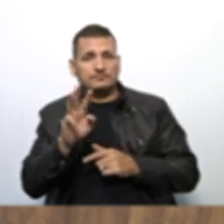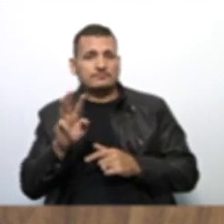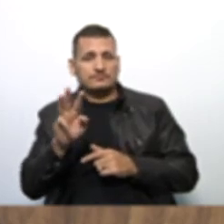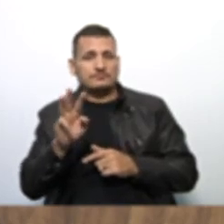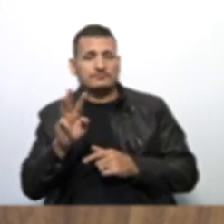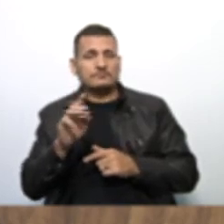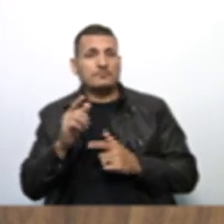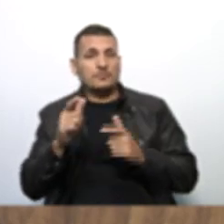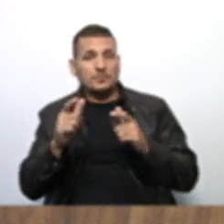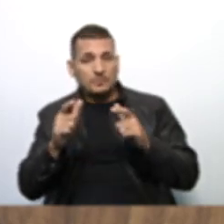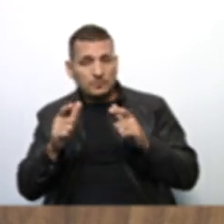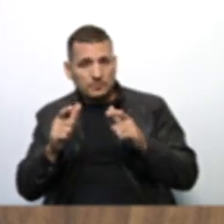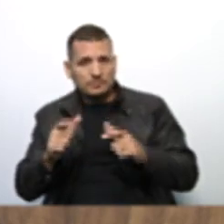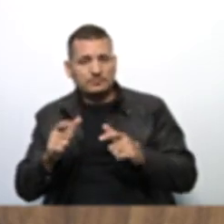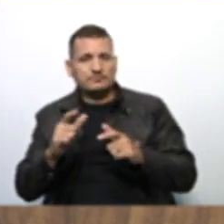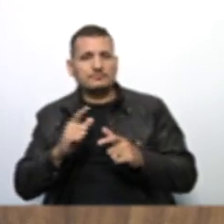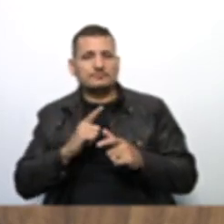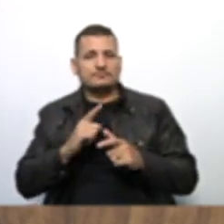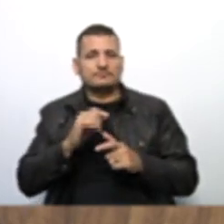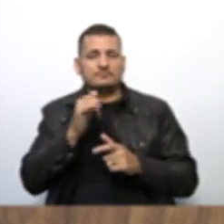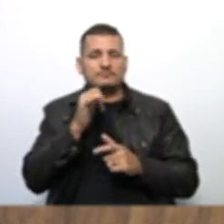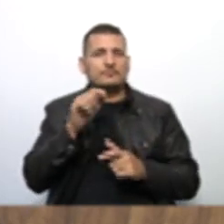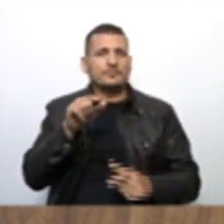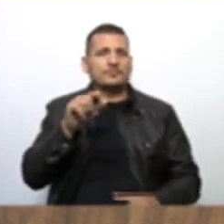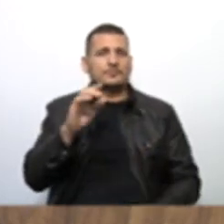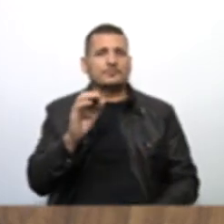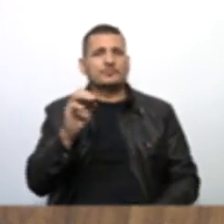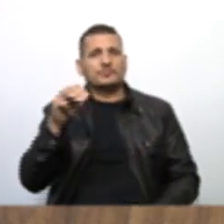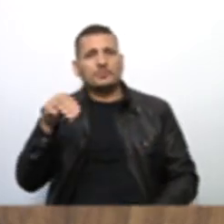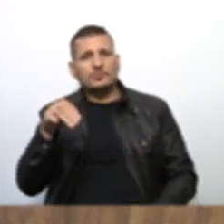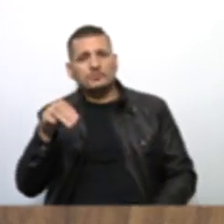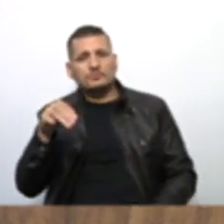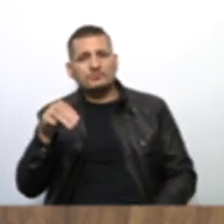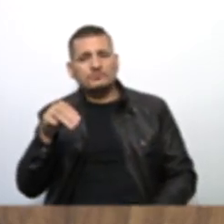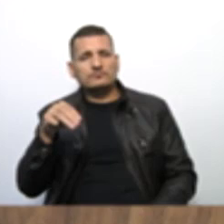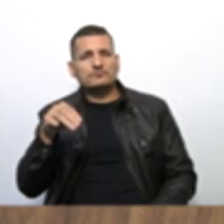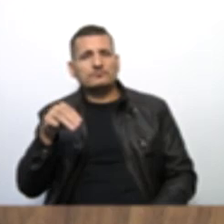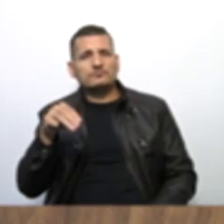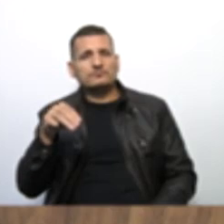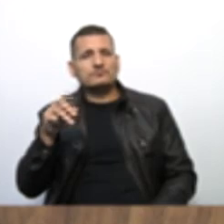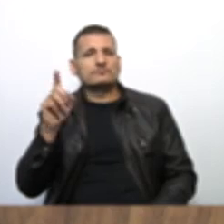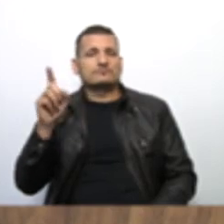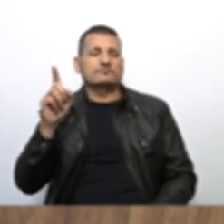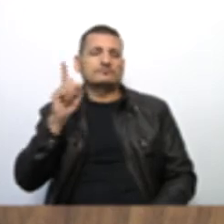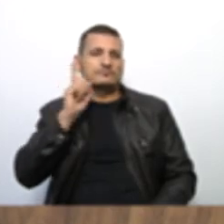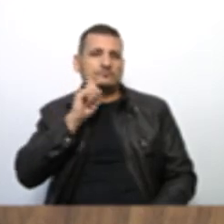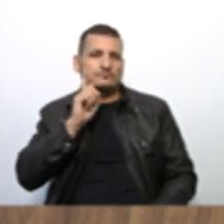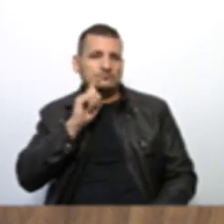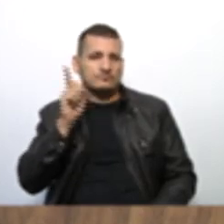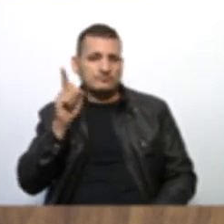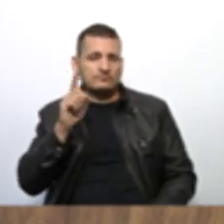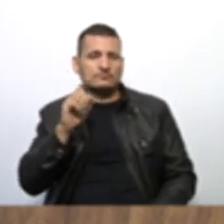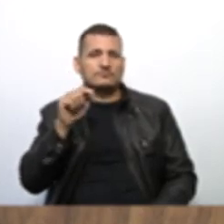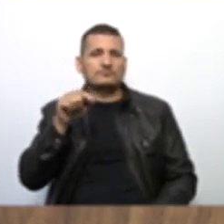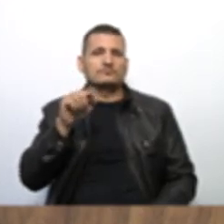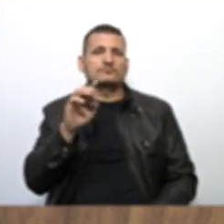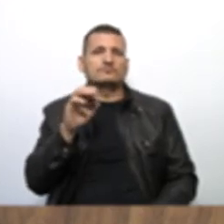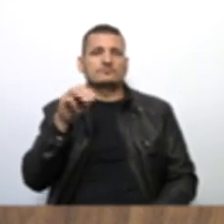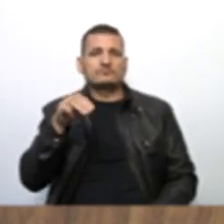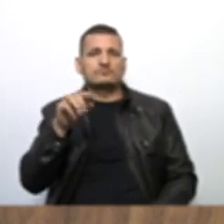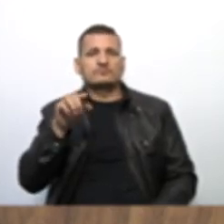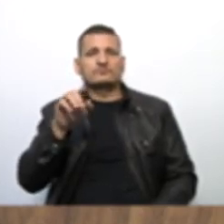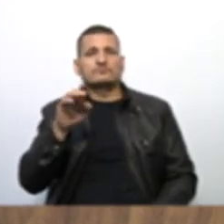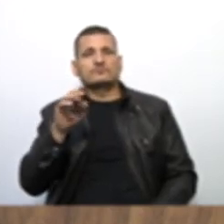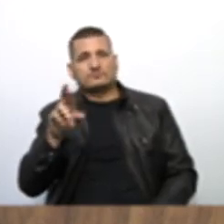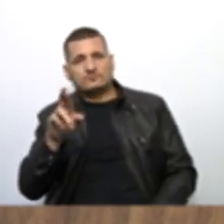questão do endereço, né, professor? Então, você tem lá o link.com, geralmente esse site está armazenado lá nos Estados Unidos. .com.br, opa, já é algo que